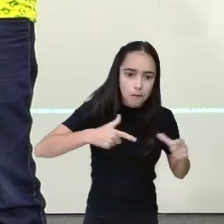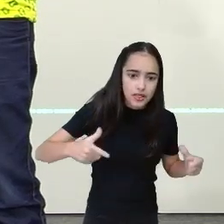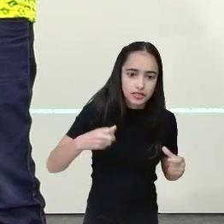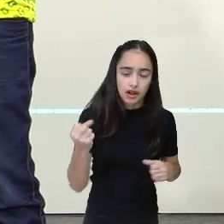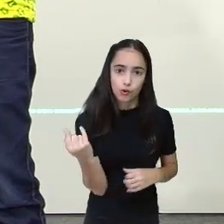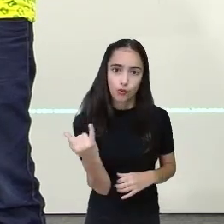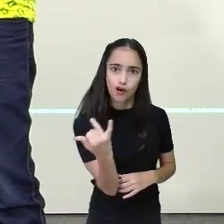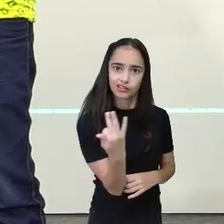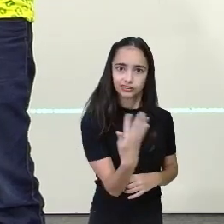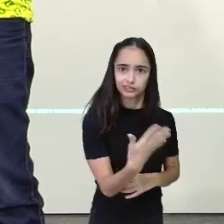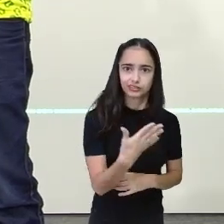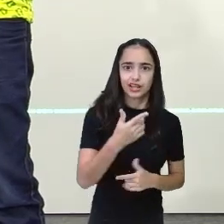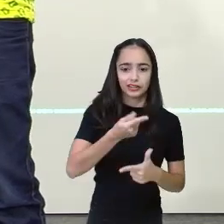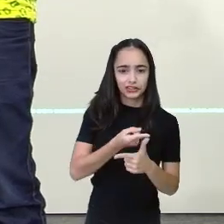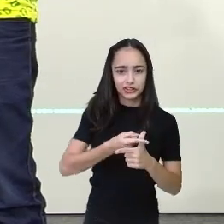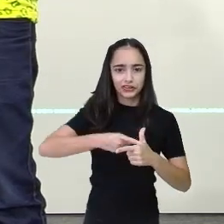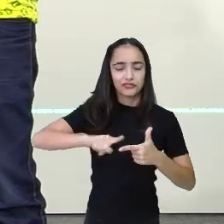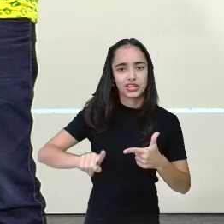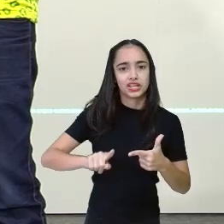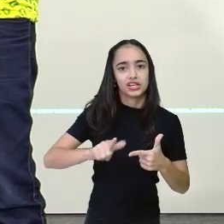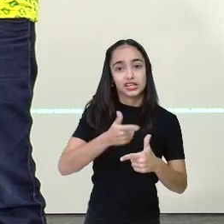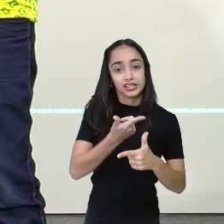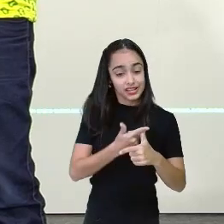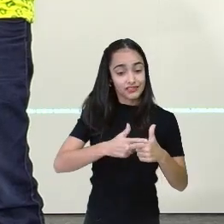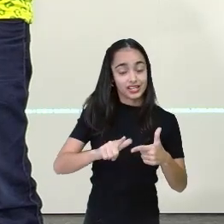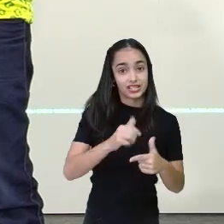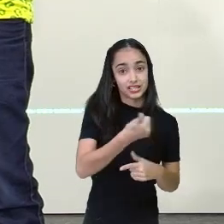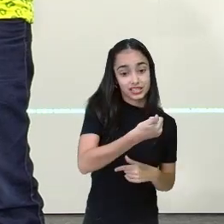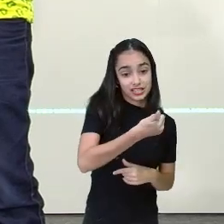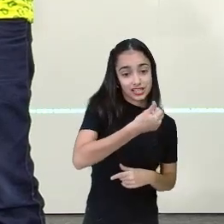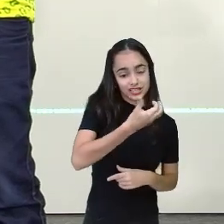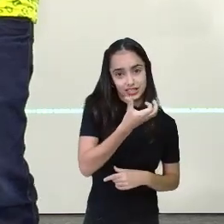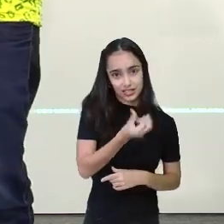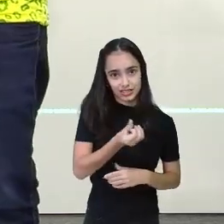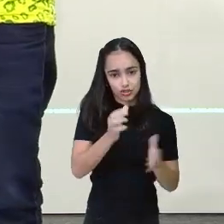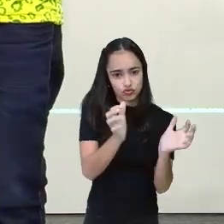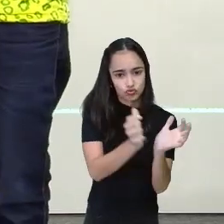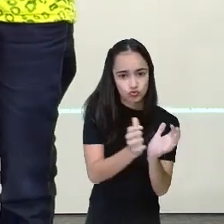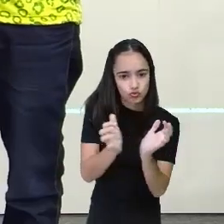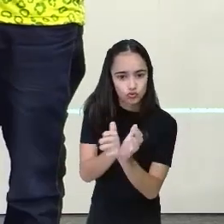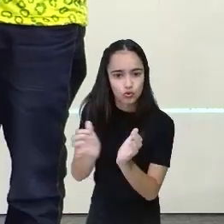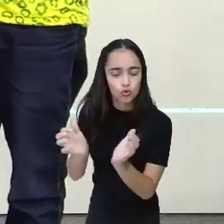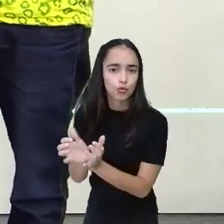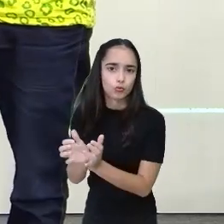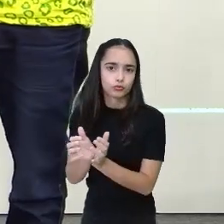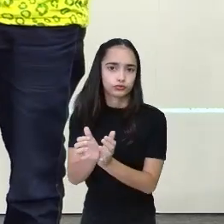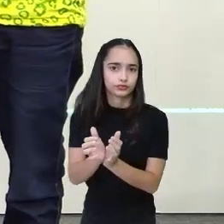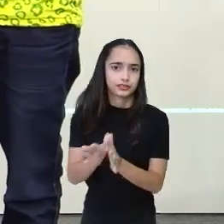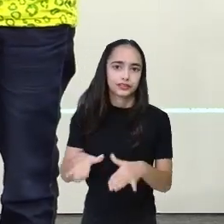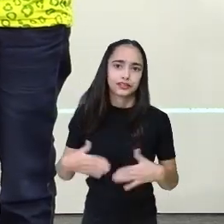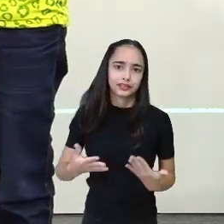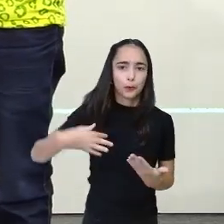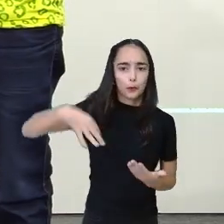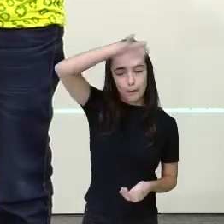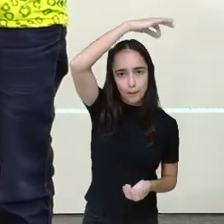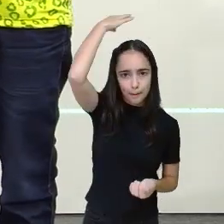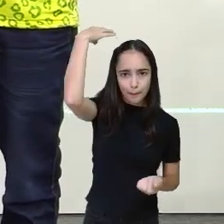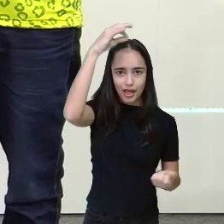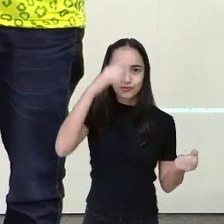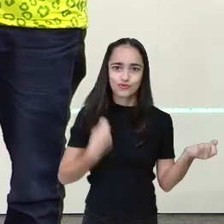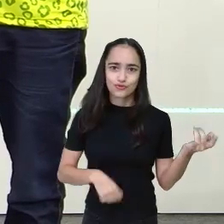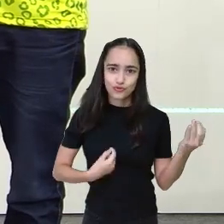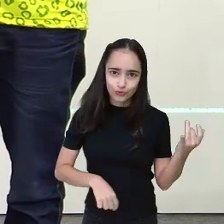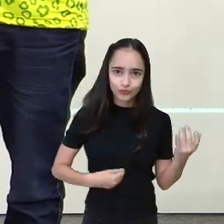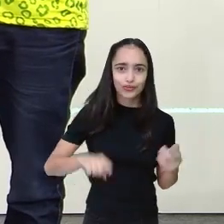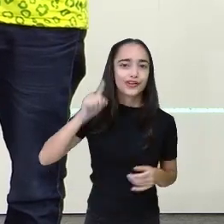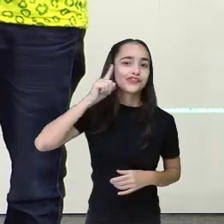seleções, dividido aí em grupos de 16 grupos, com 3 seleções em cada grupo. Então, México, Estados Unidos e Canadá, só que